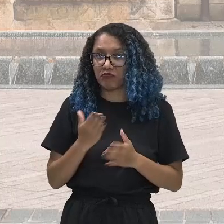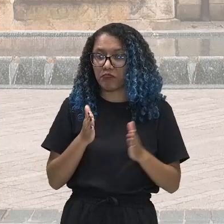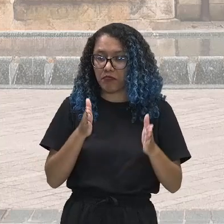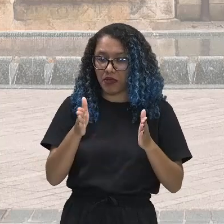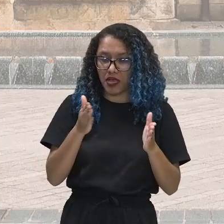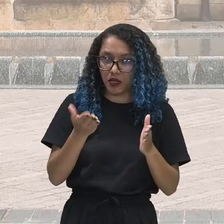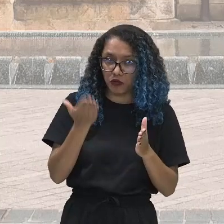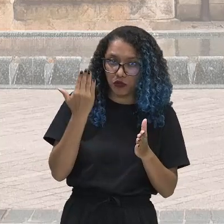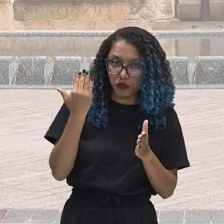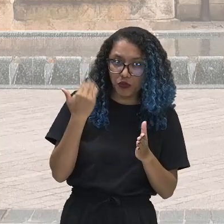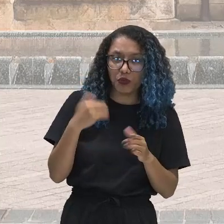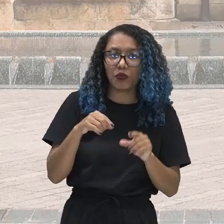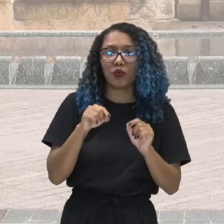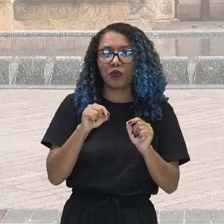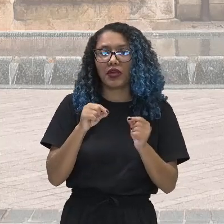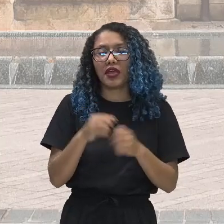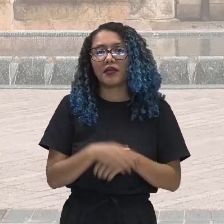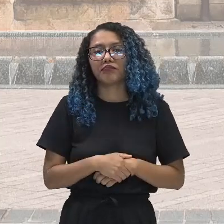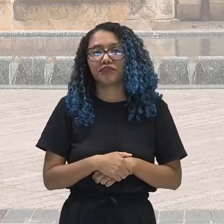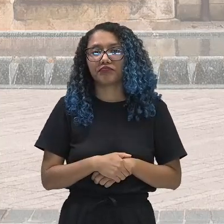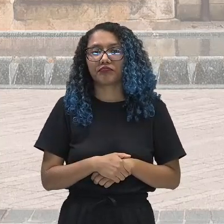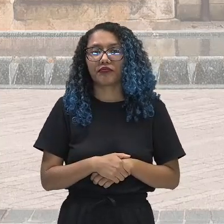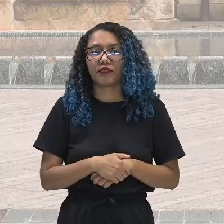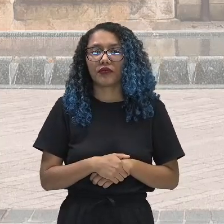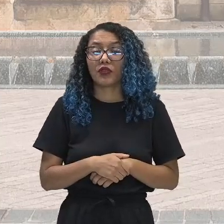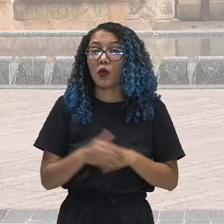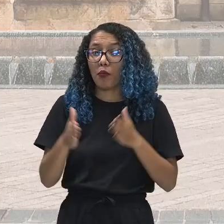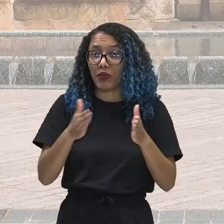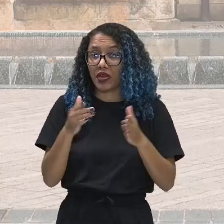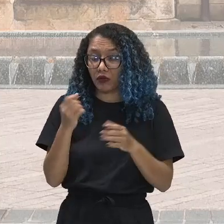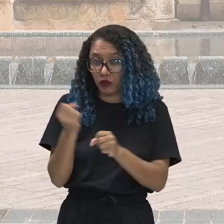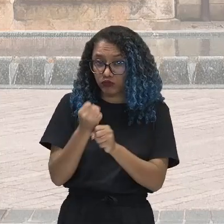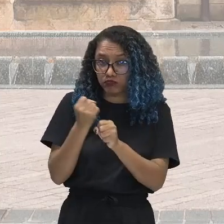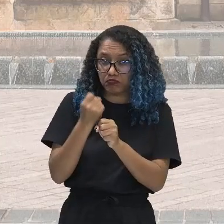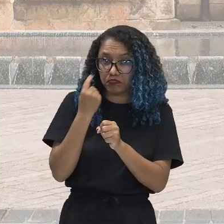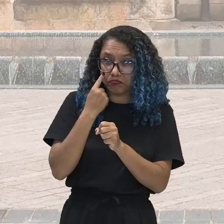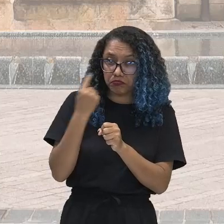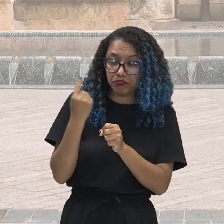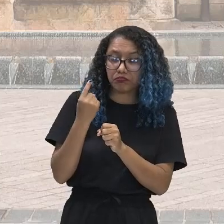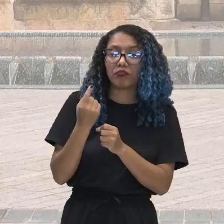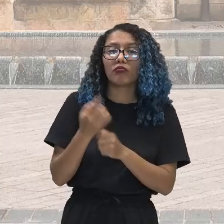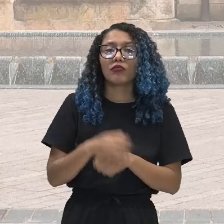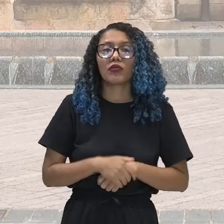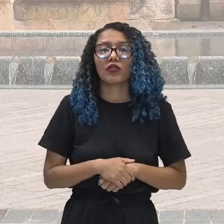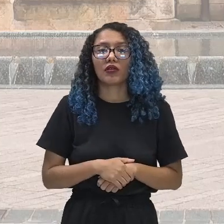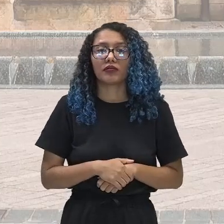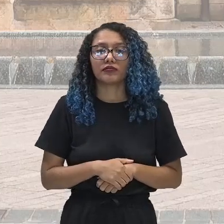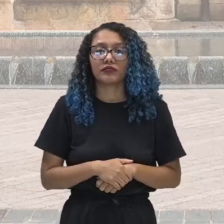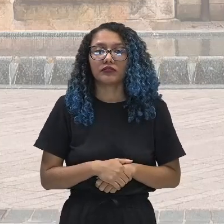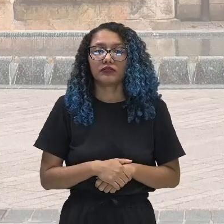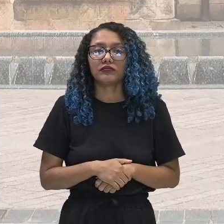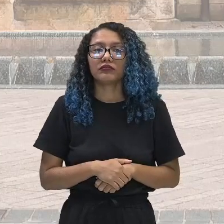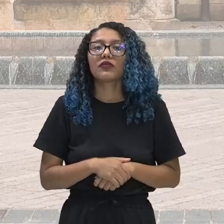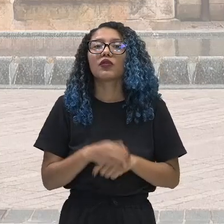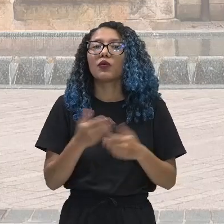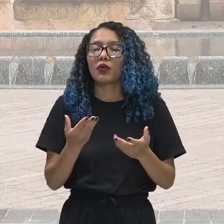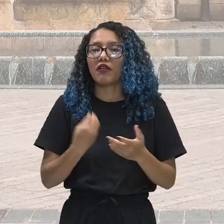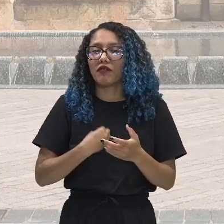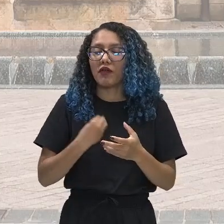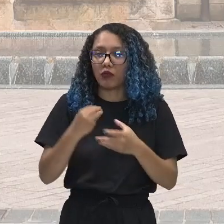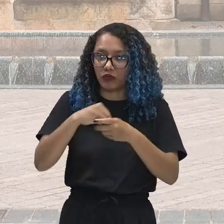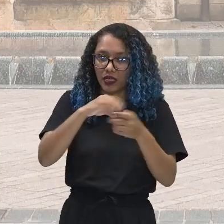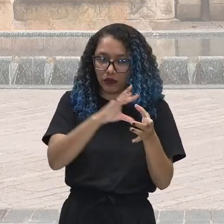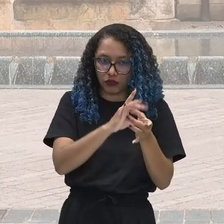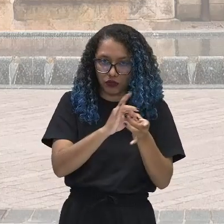tinha acabado de ser construído, ela estava contextualizada àquela época,